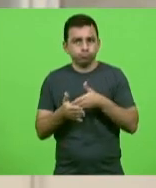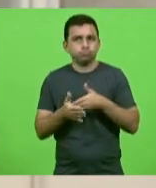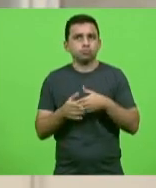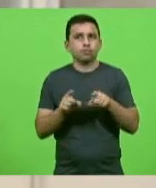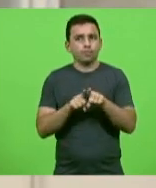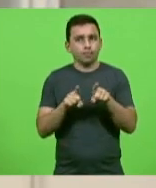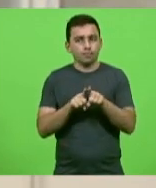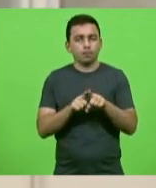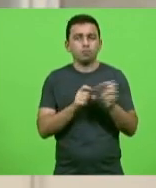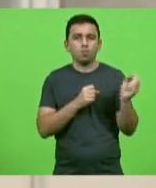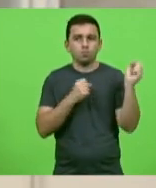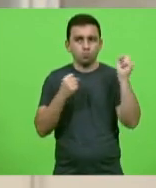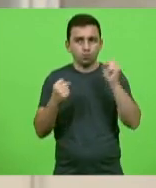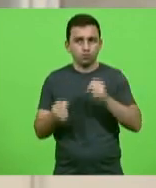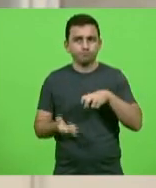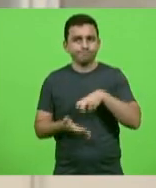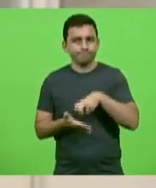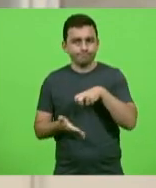estatal